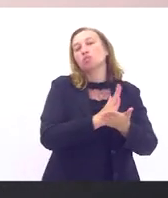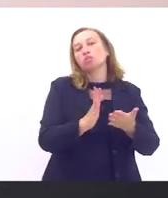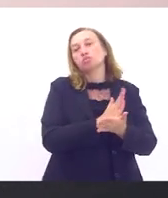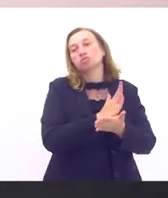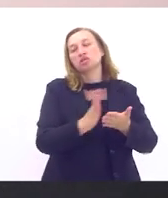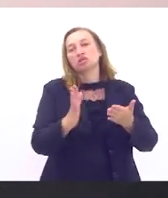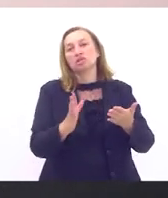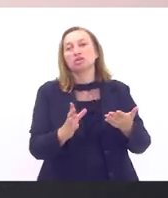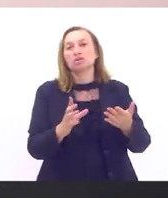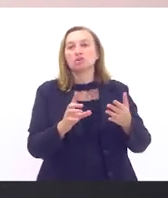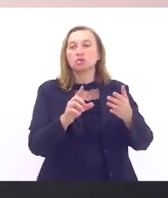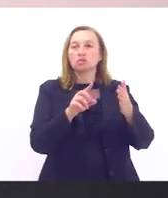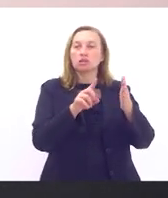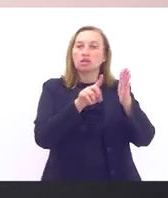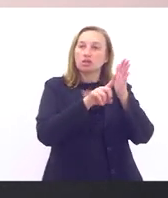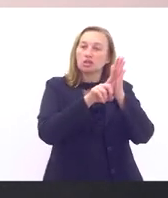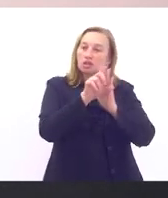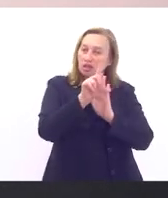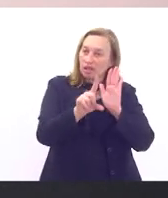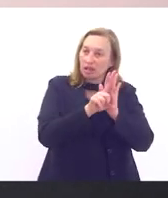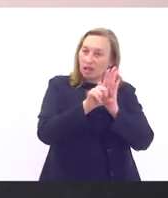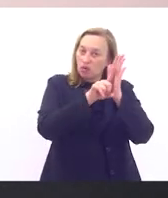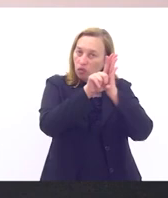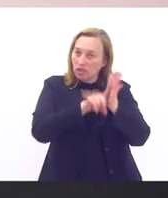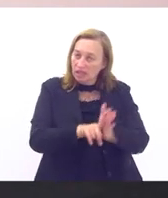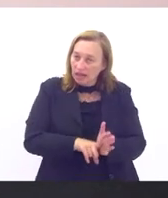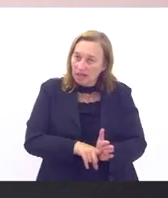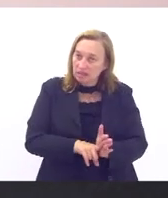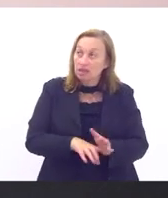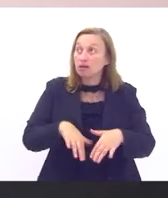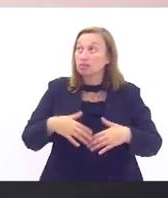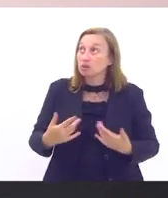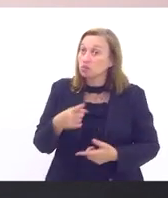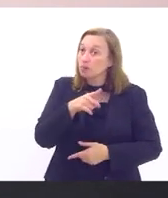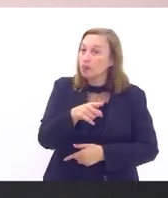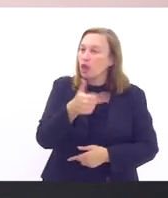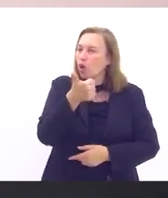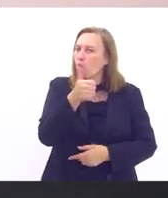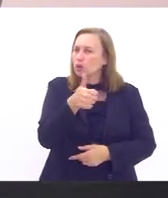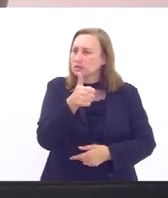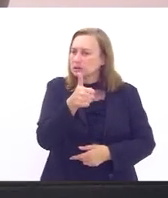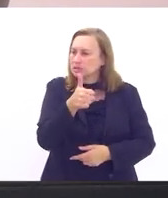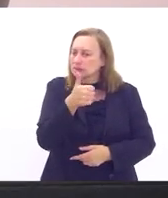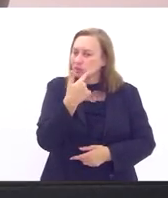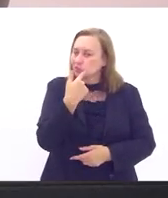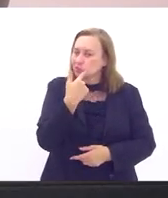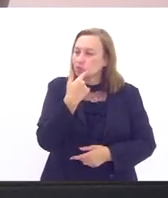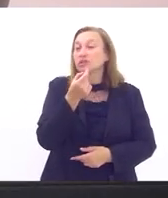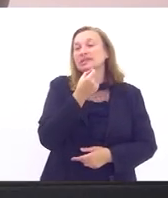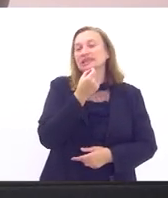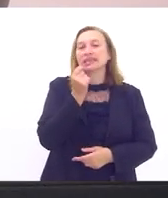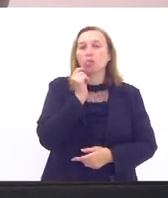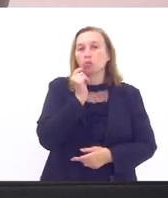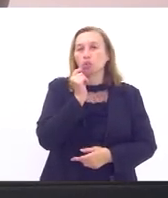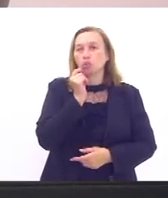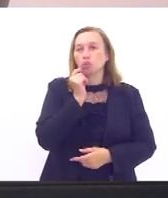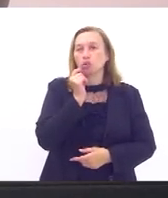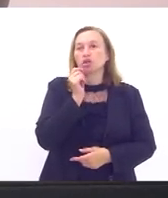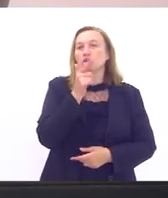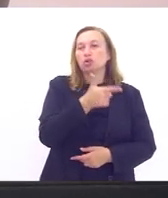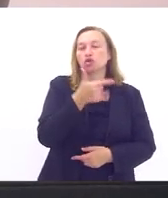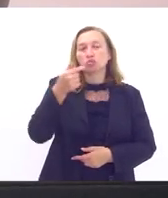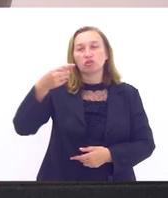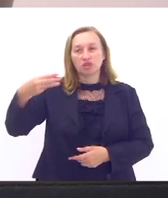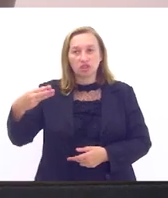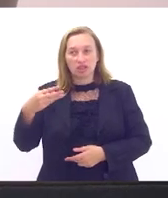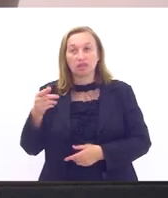fato que exigiu análise do escritório central da organização. Isso em 11 de setembro de